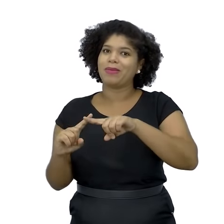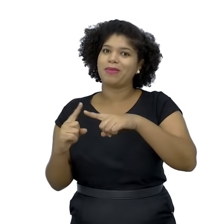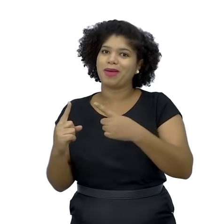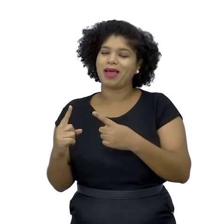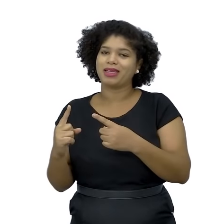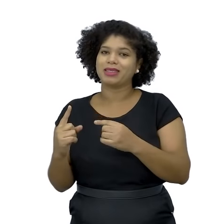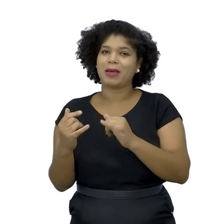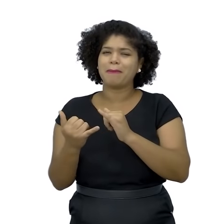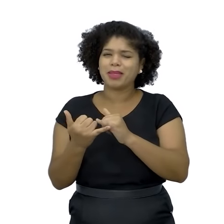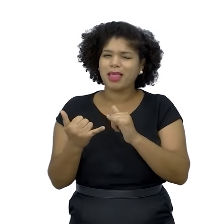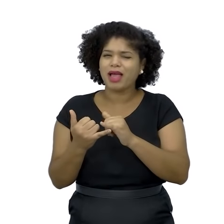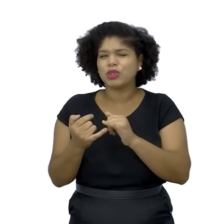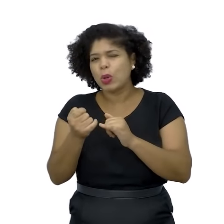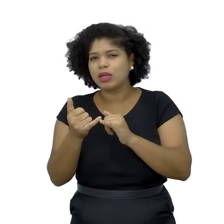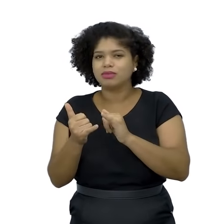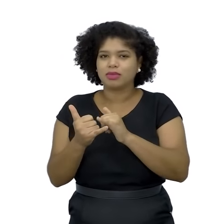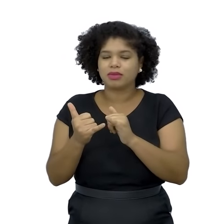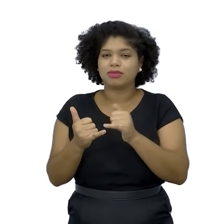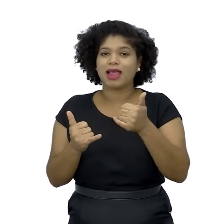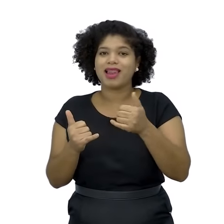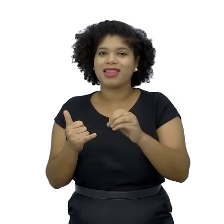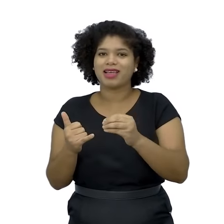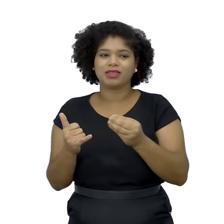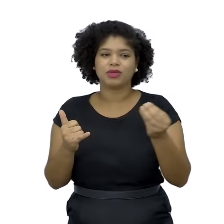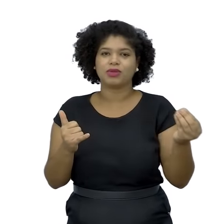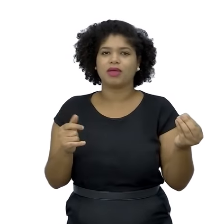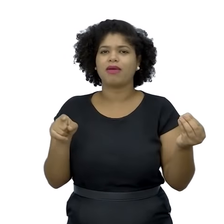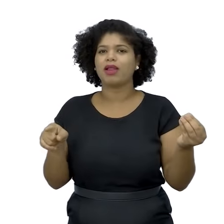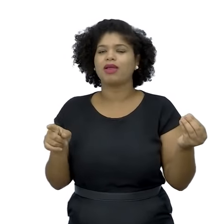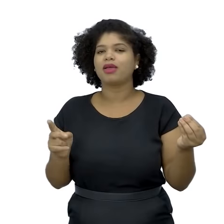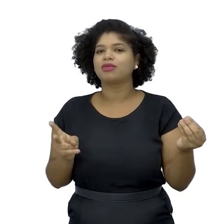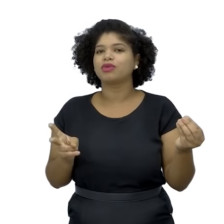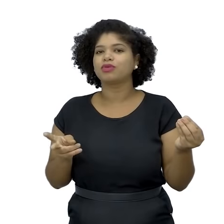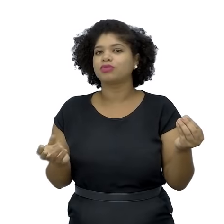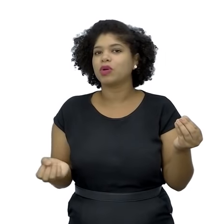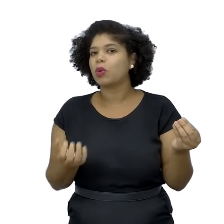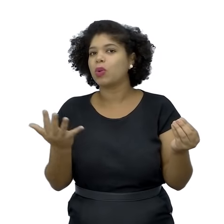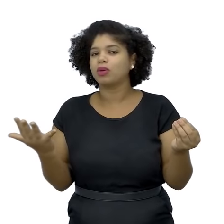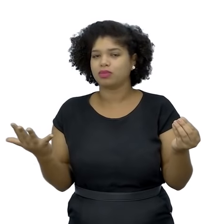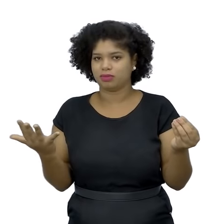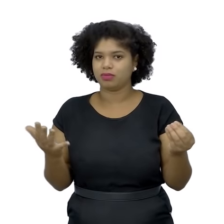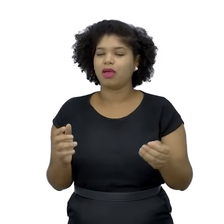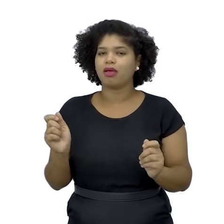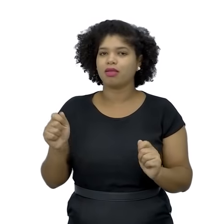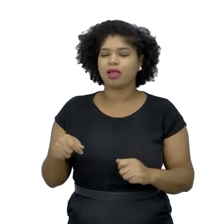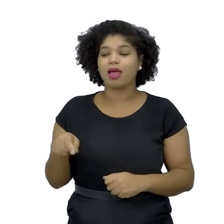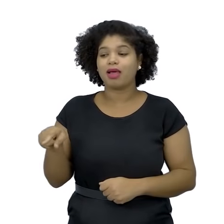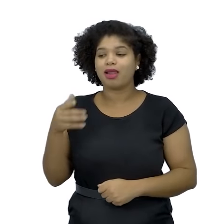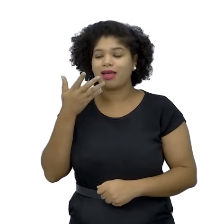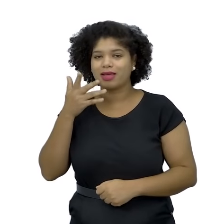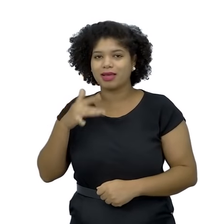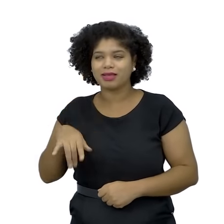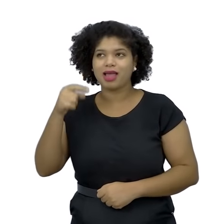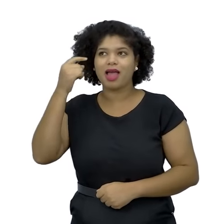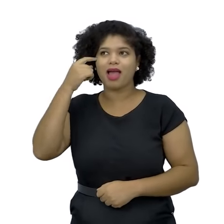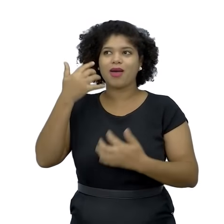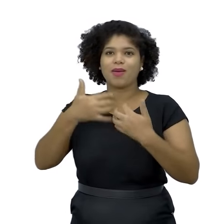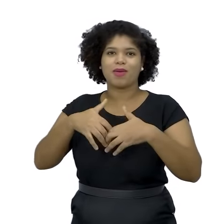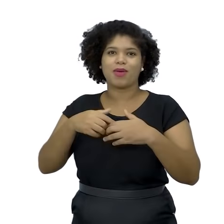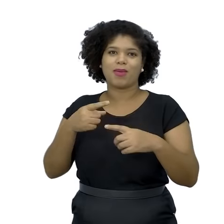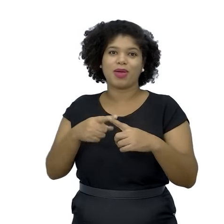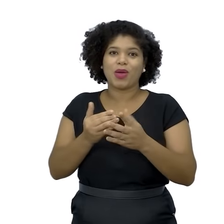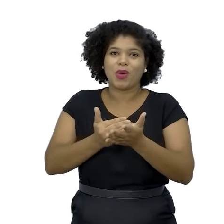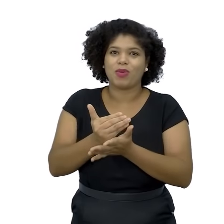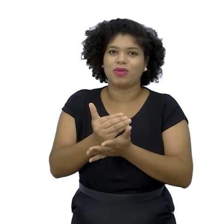uma parte dela, né, e ficou com uma quantidade menor no final. Ou seja, né, houve uma